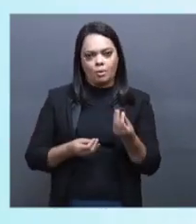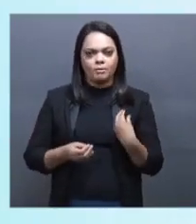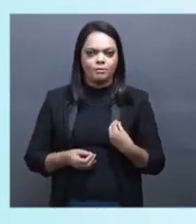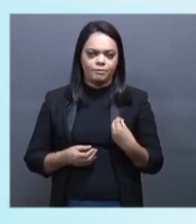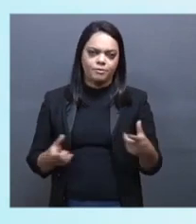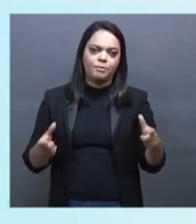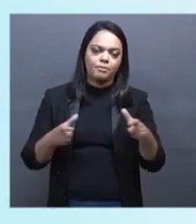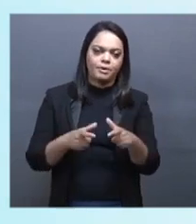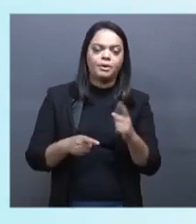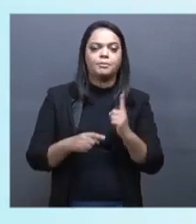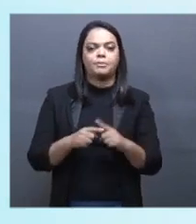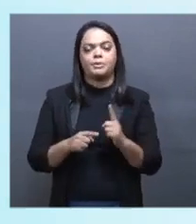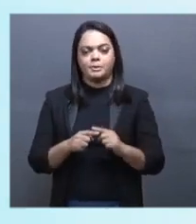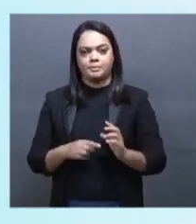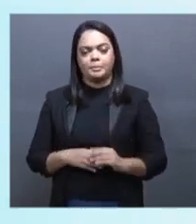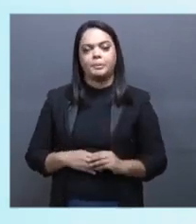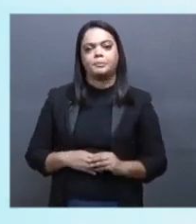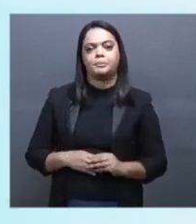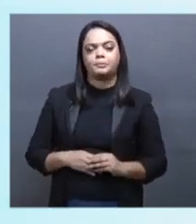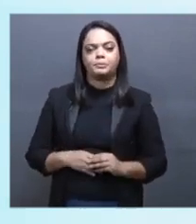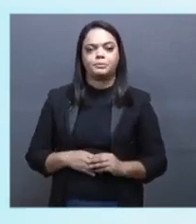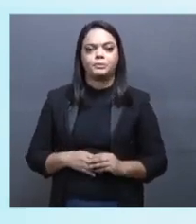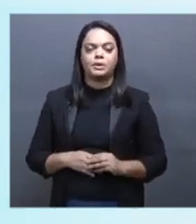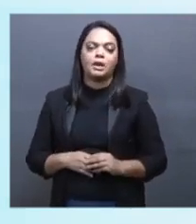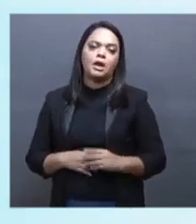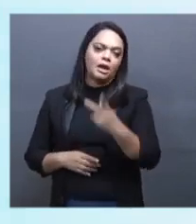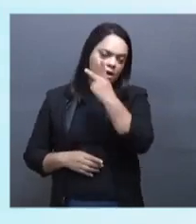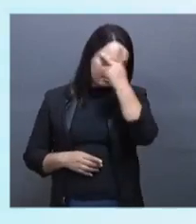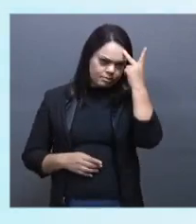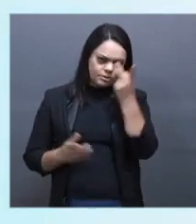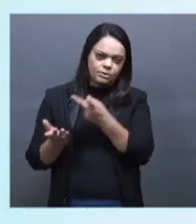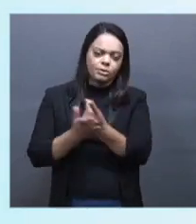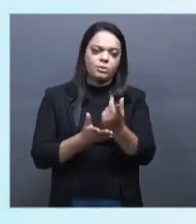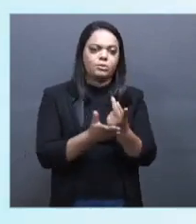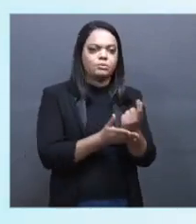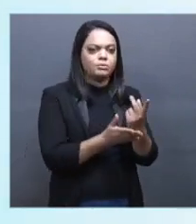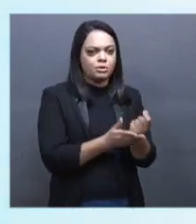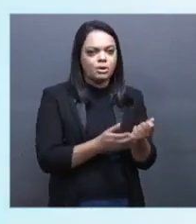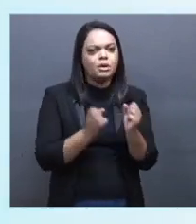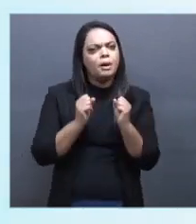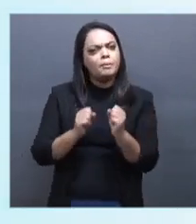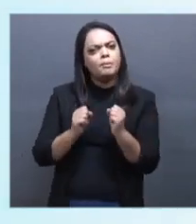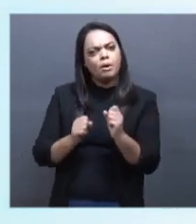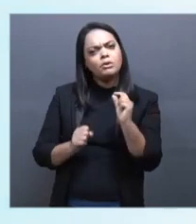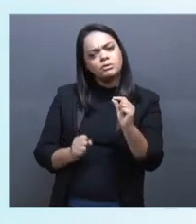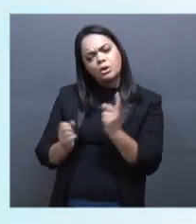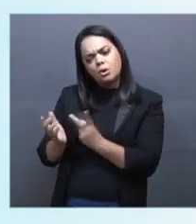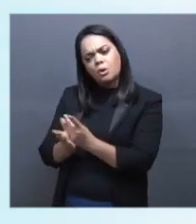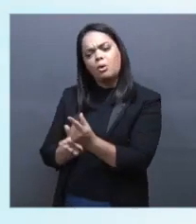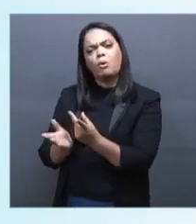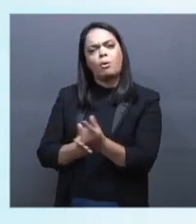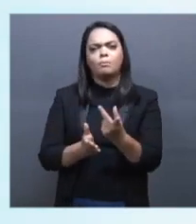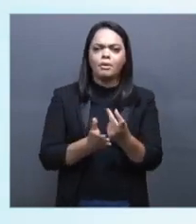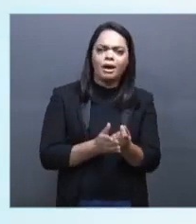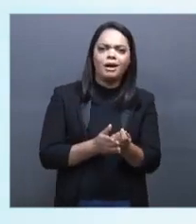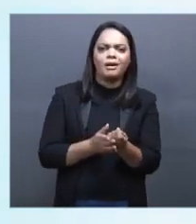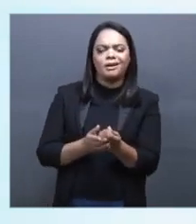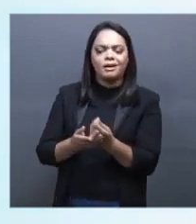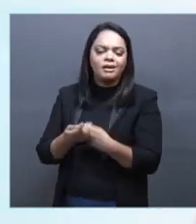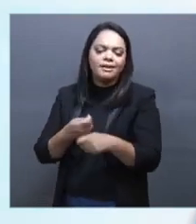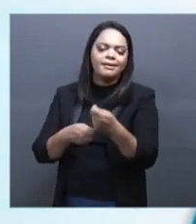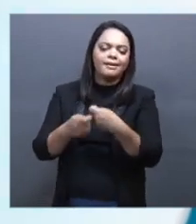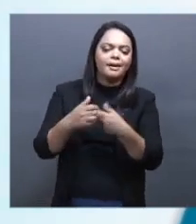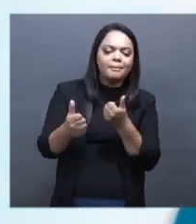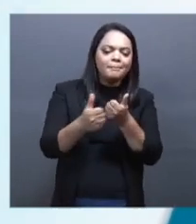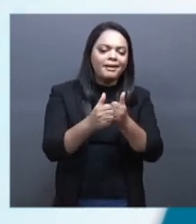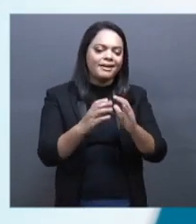visa com que os consumidores eles possam efetuar suas compras no comércio local.